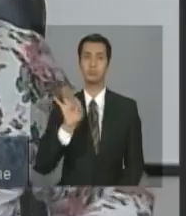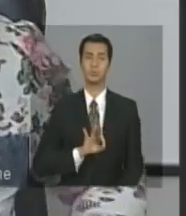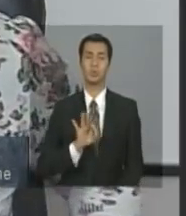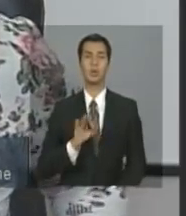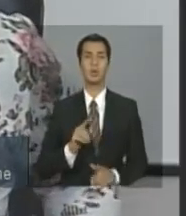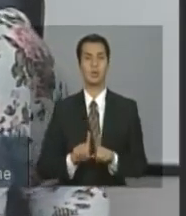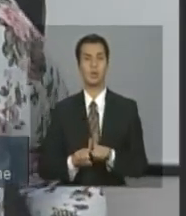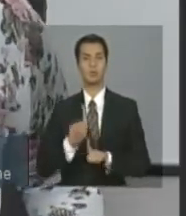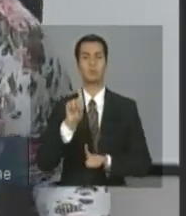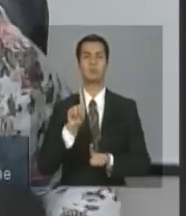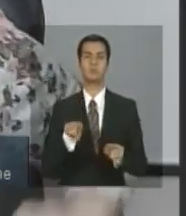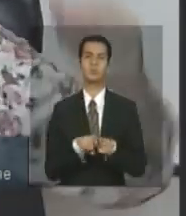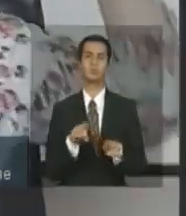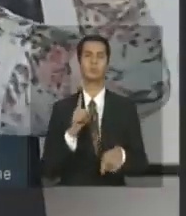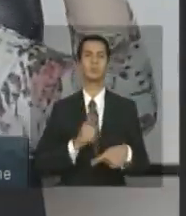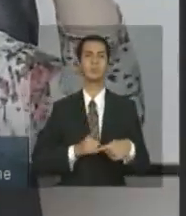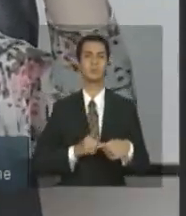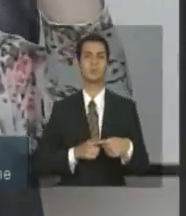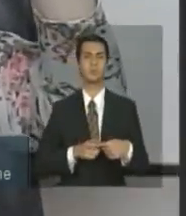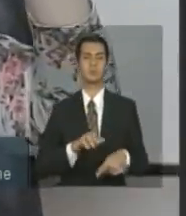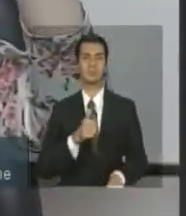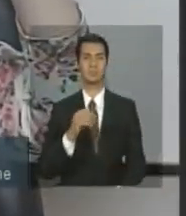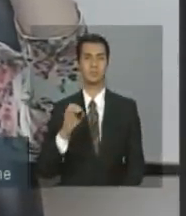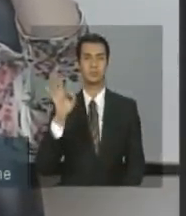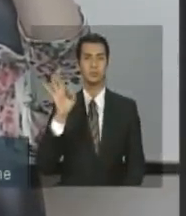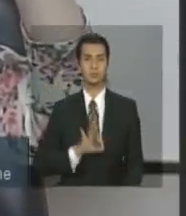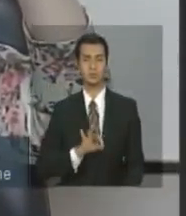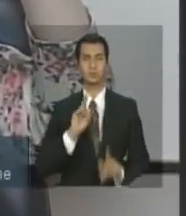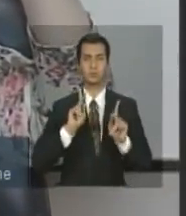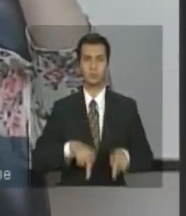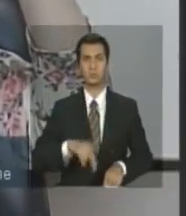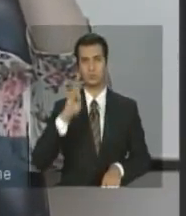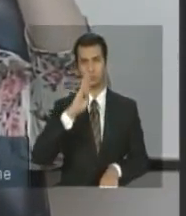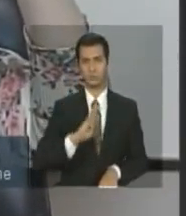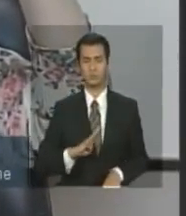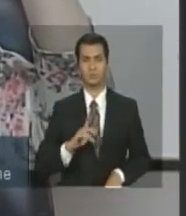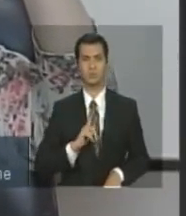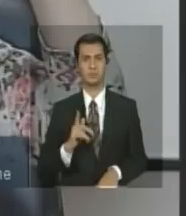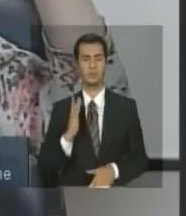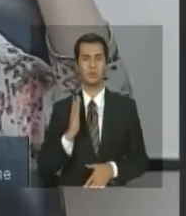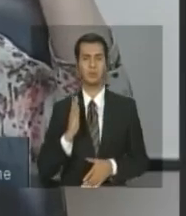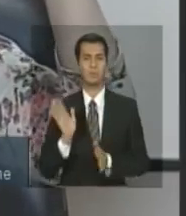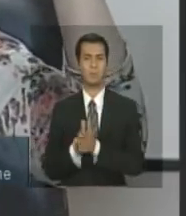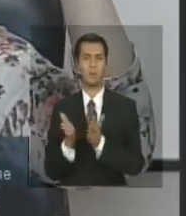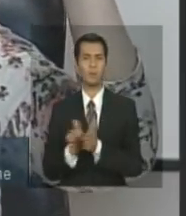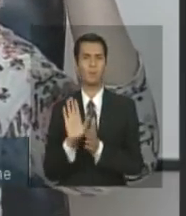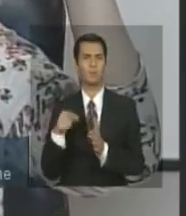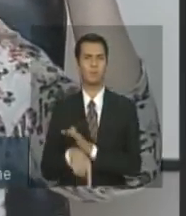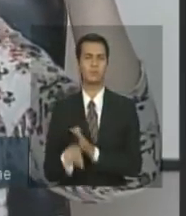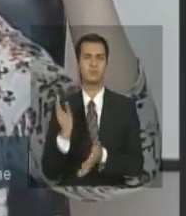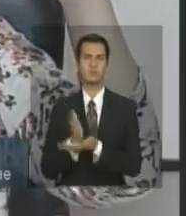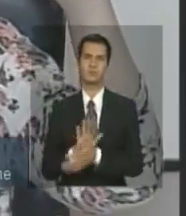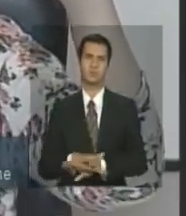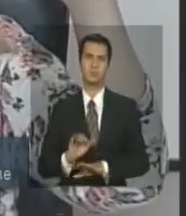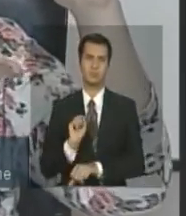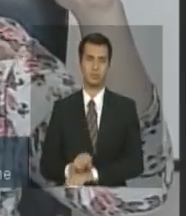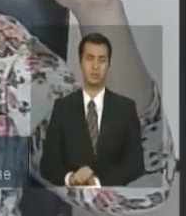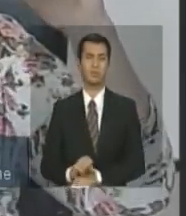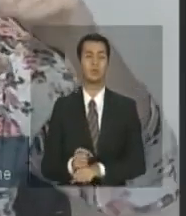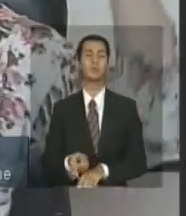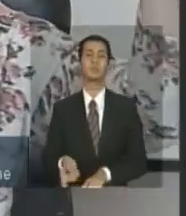população, né, quer dizer, dos 100% da população brasileira, deixa de ter extremamente pobre e pobre, que passam a